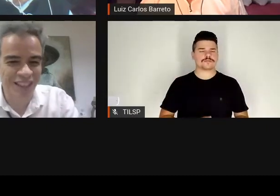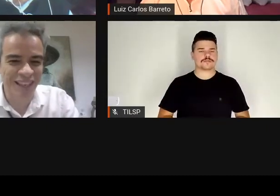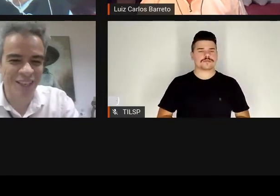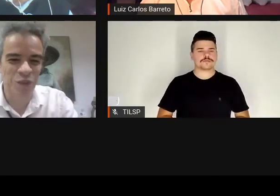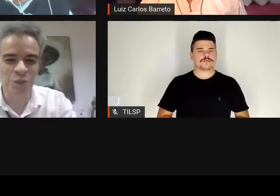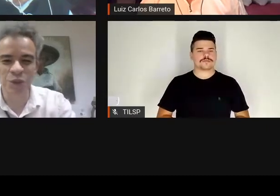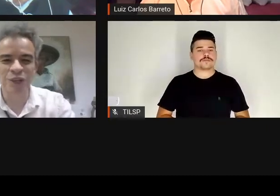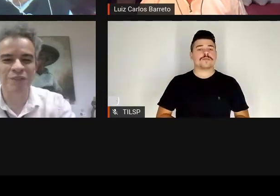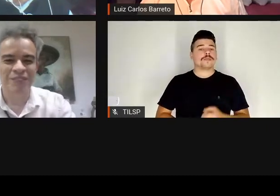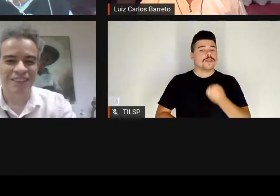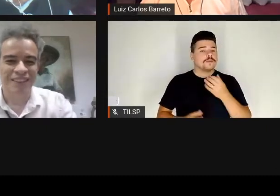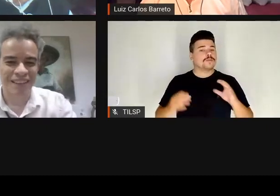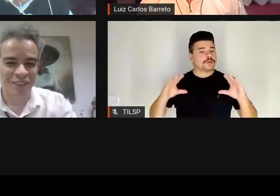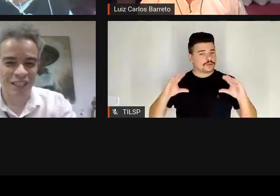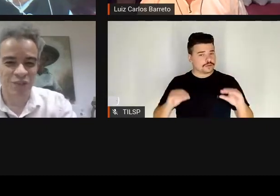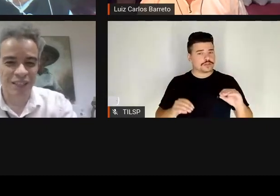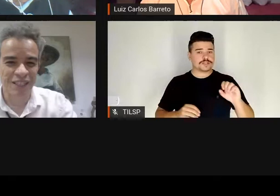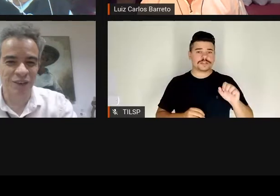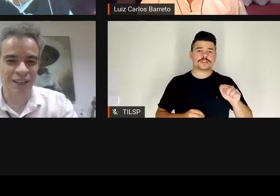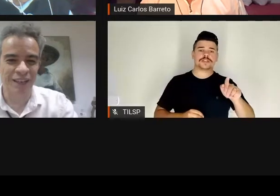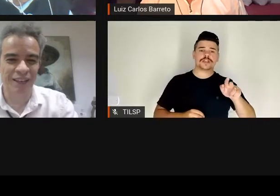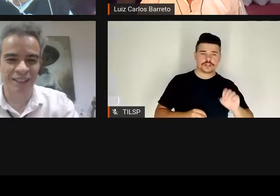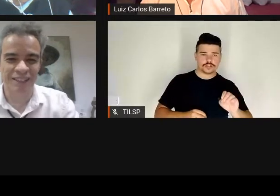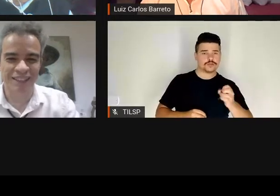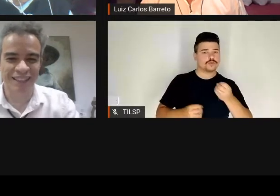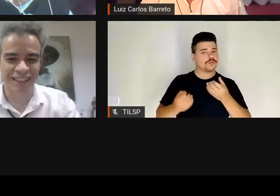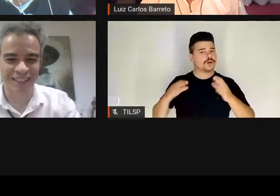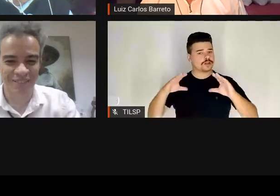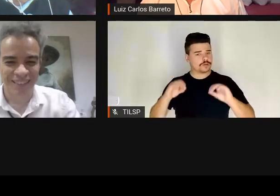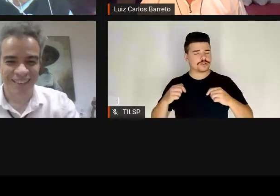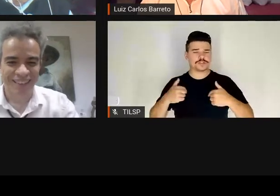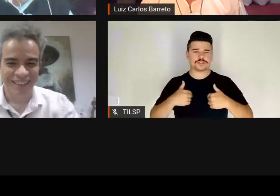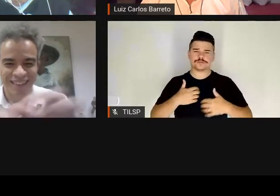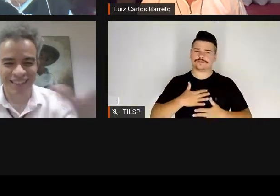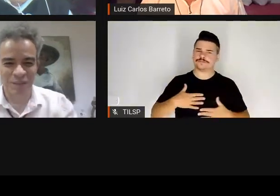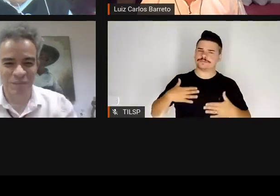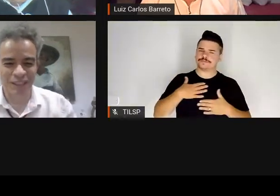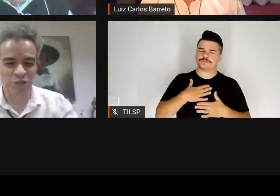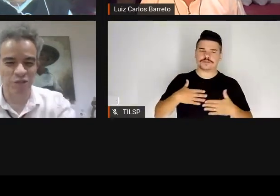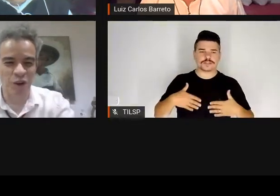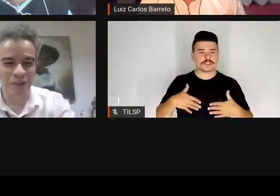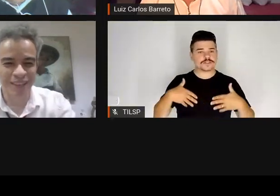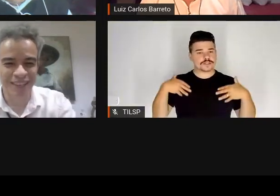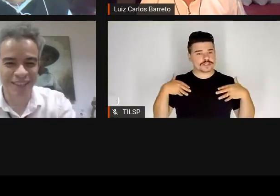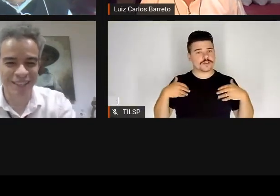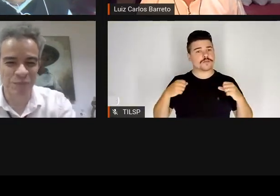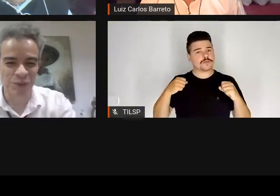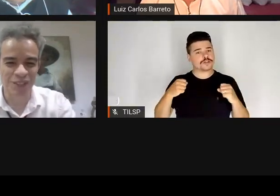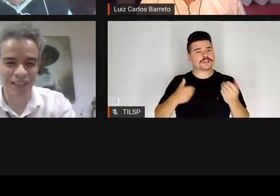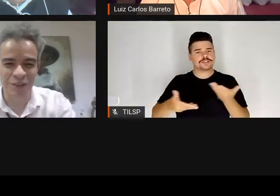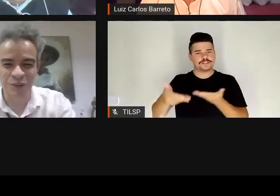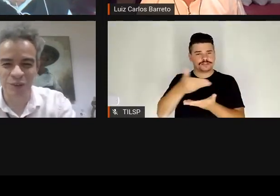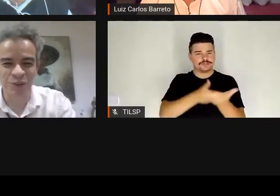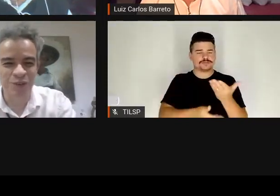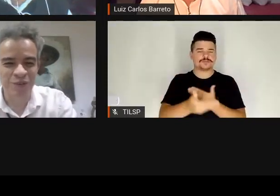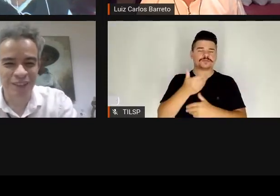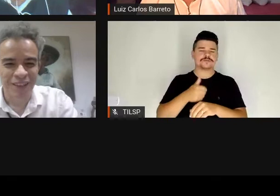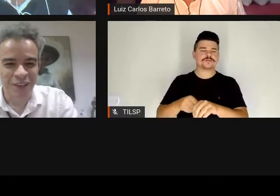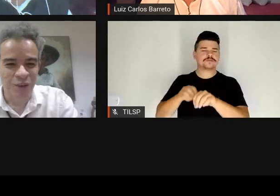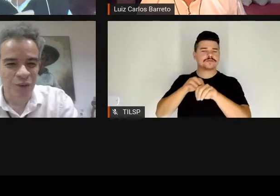Boa noite, Sérgio Burg. É uma satisfação, alegria a gente estar nessa plataforma aqui, nesse